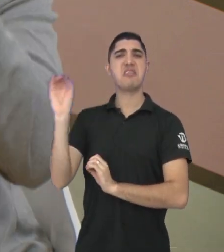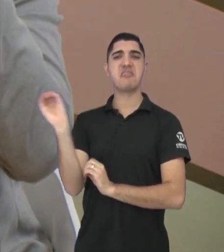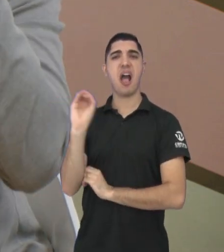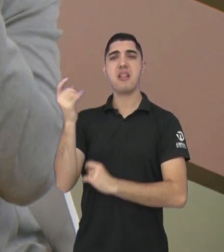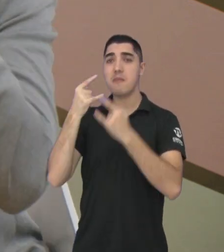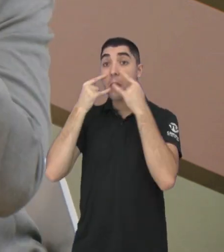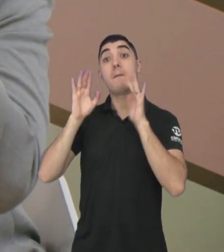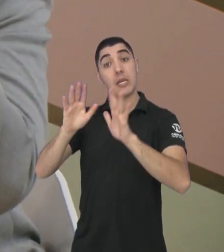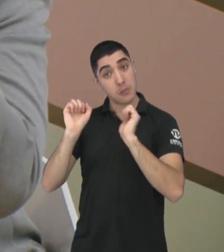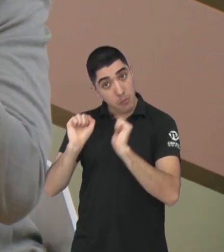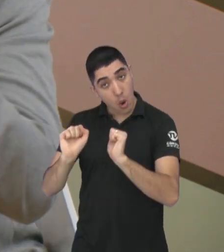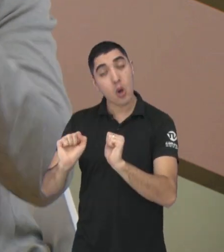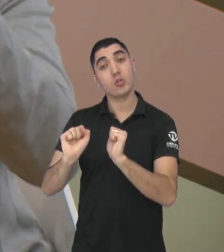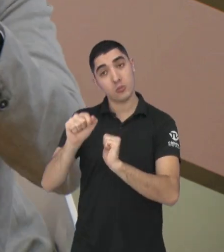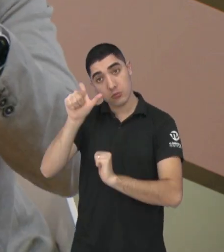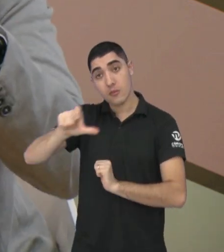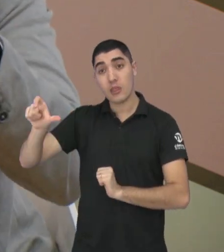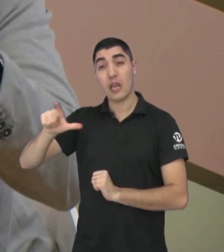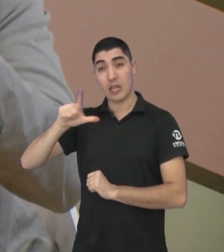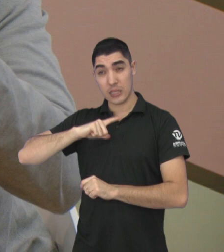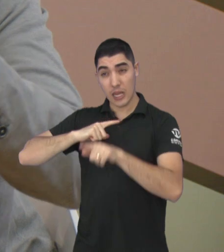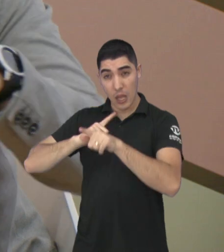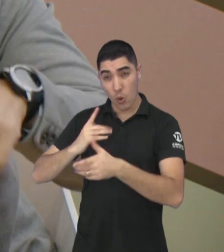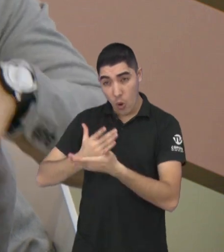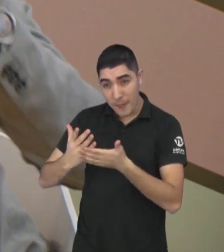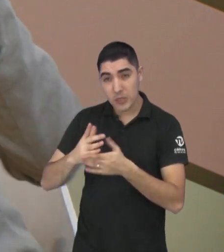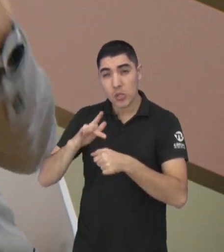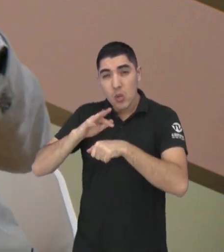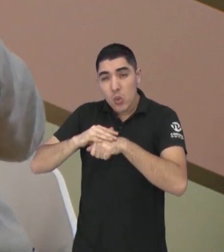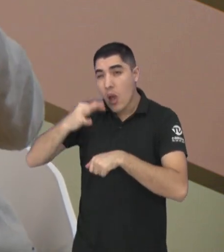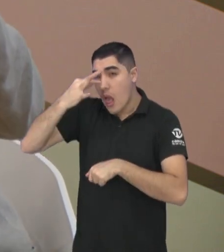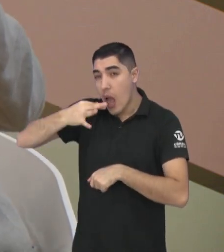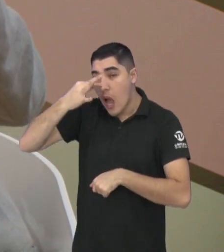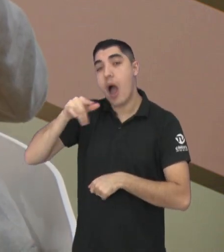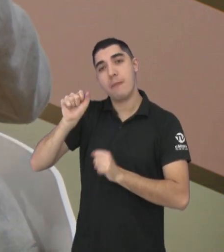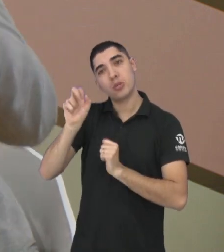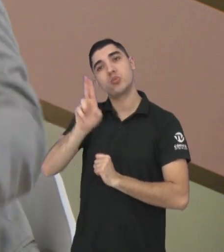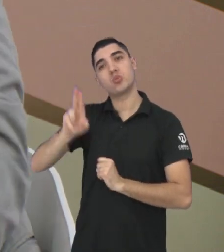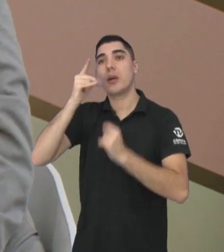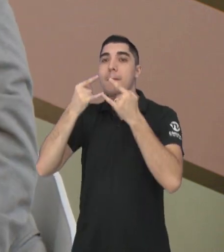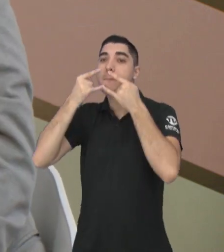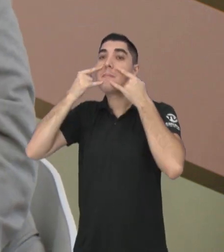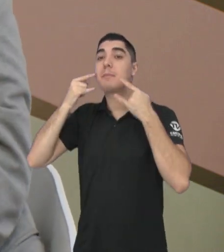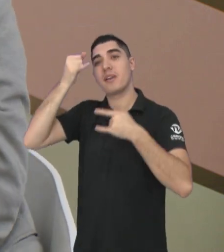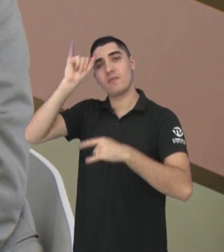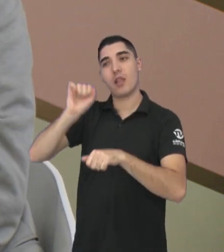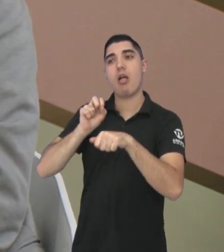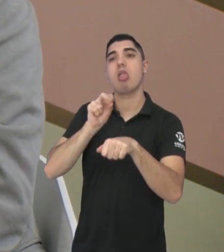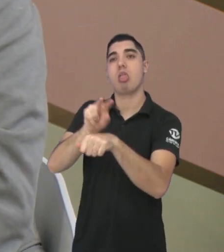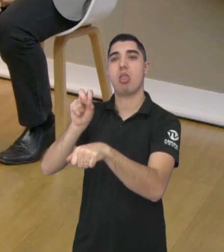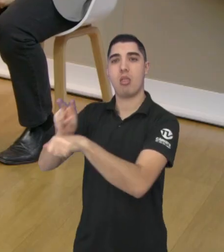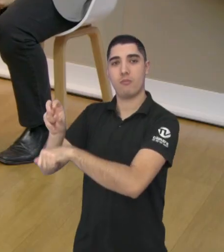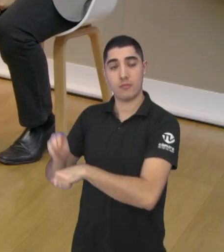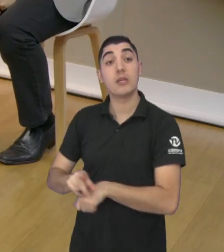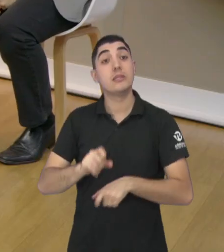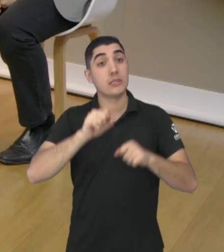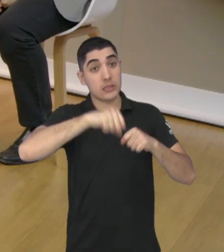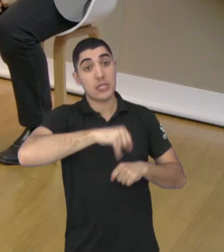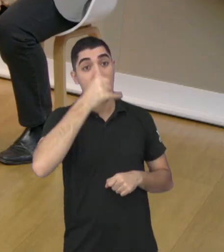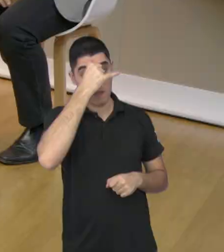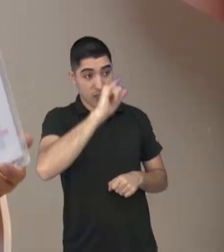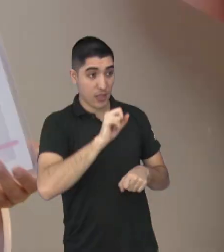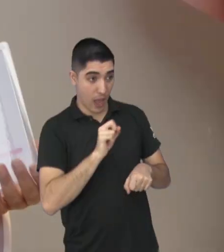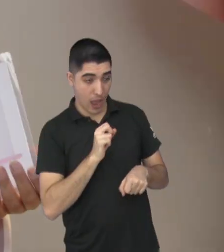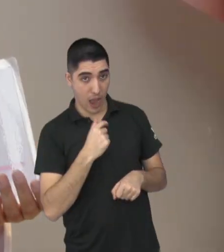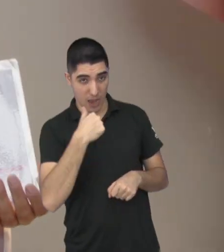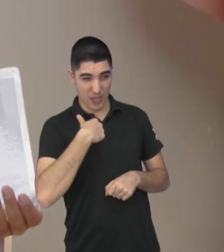escrita, mas a gente deve recomendar, principalmente para aqueles que estão dodóis, para não transmitirem mais para os importante do que, além de evitar, eu também não